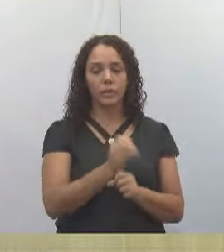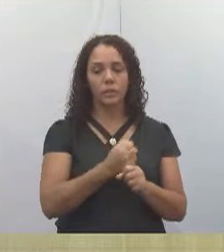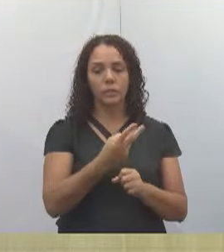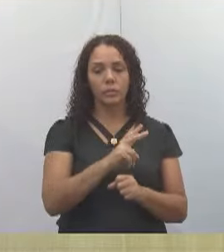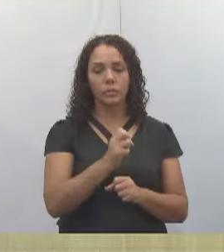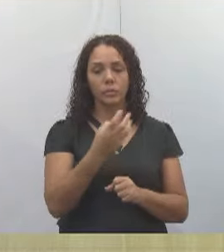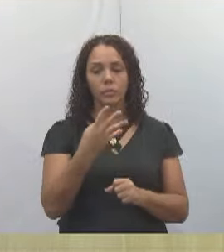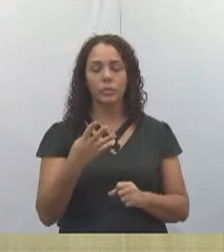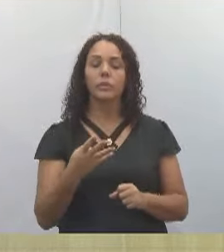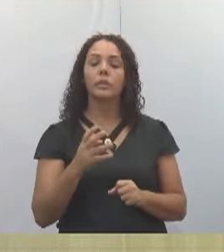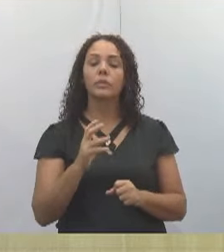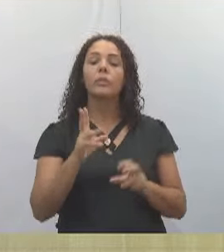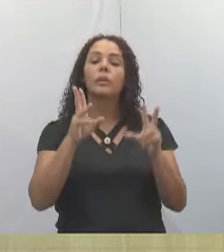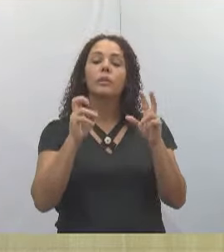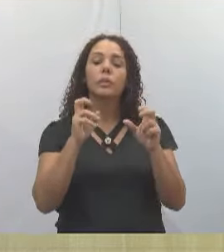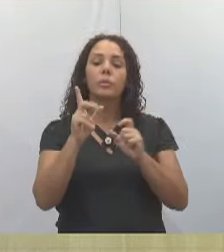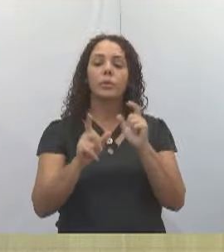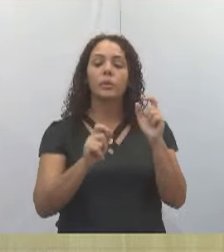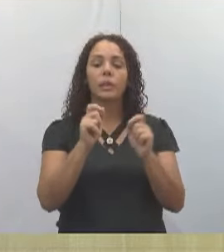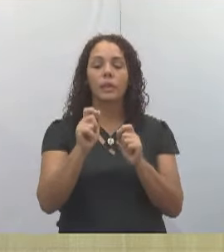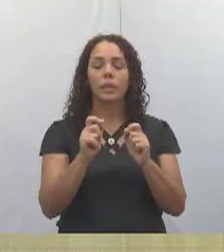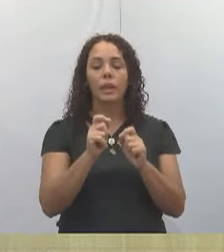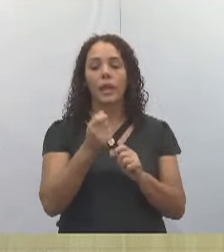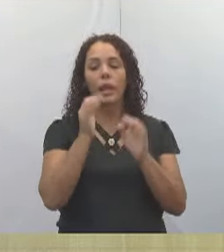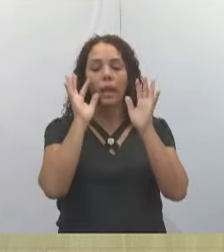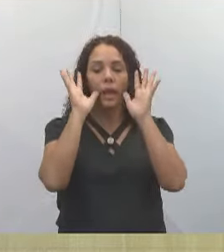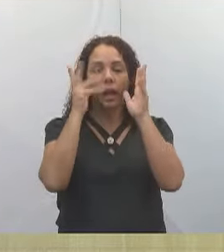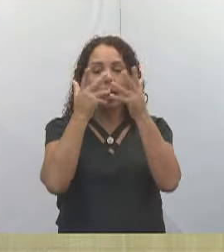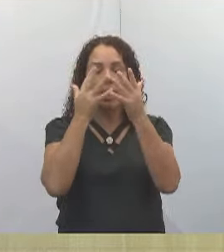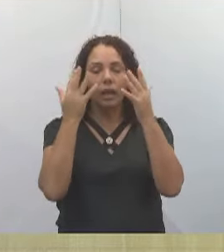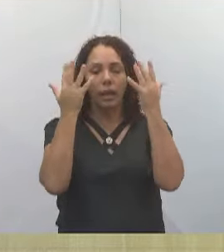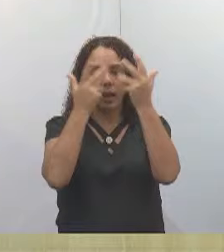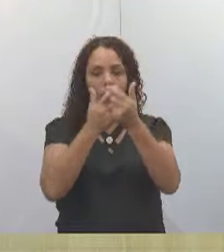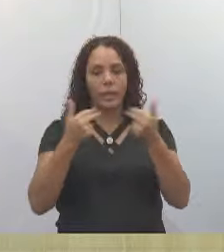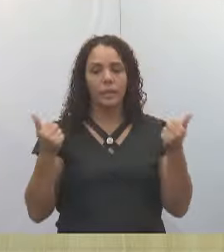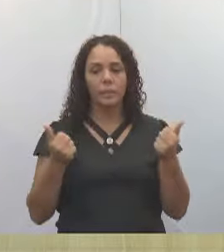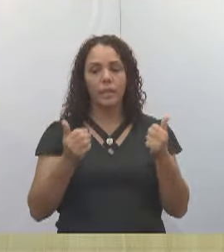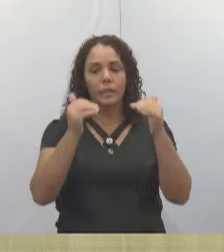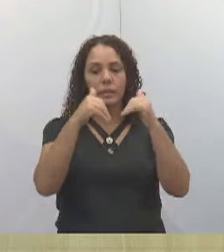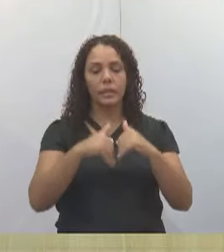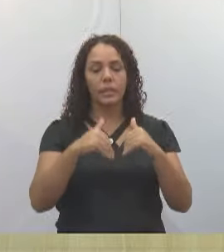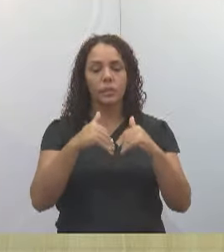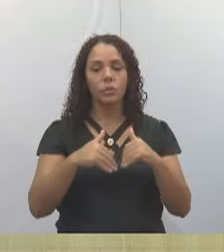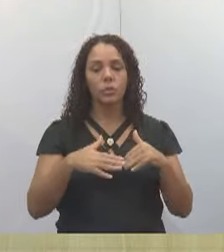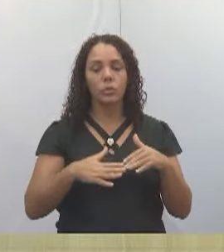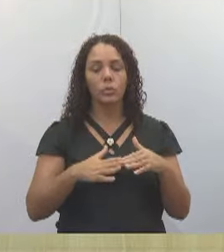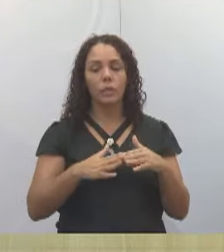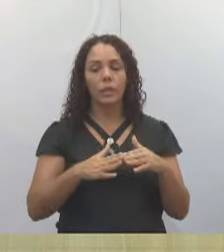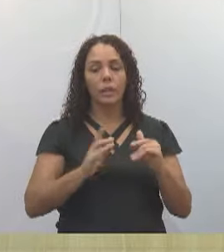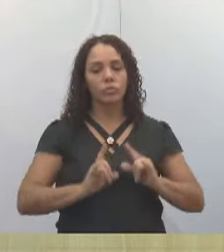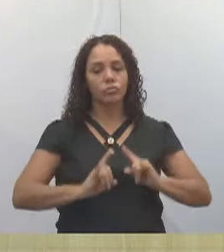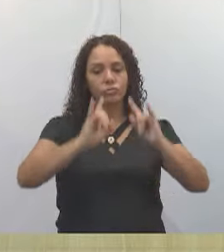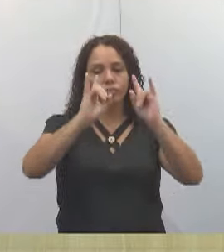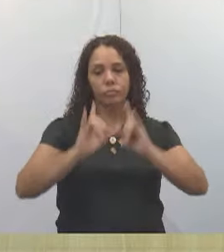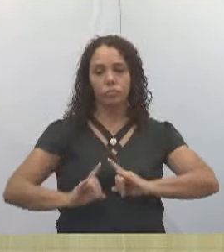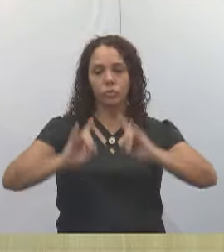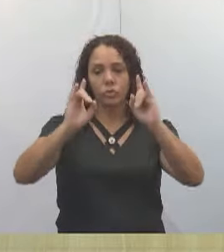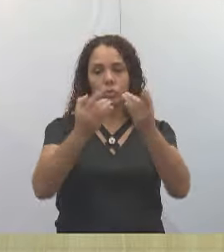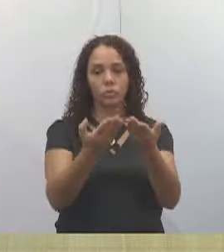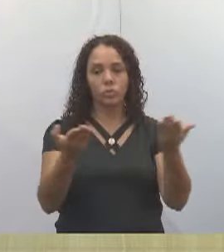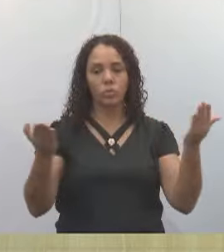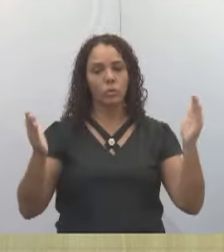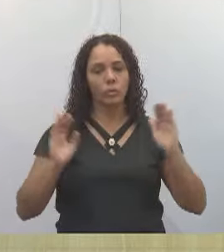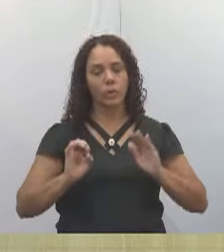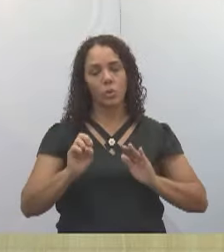6.642/24, que dispõe sobre a habitação de animais domésticos em condomínios, de autoria da vereadora Sônia Patas da Amizade.